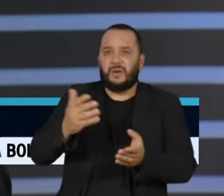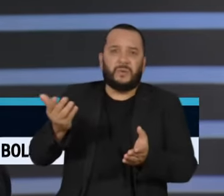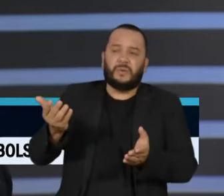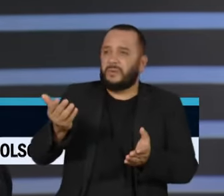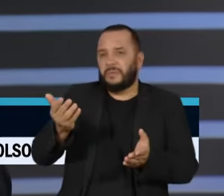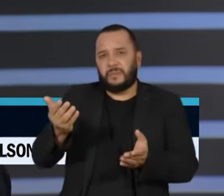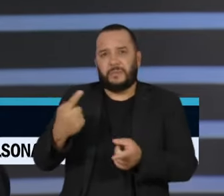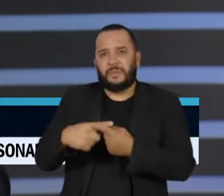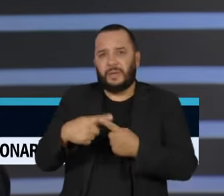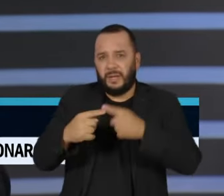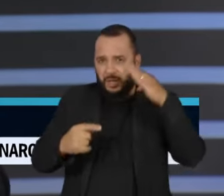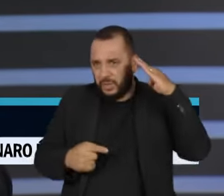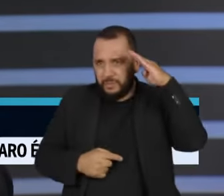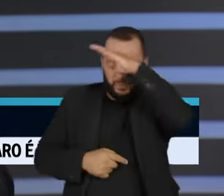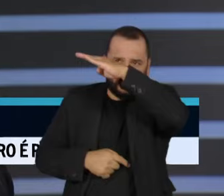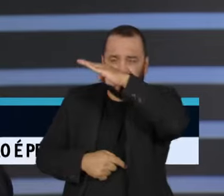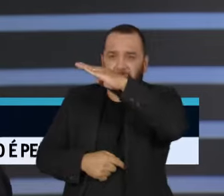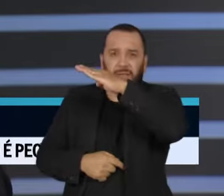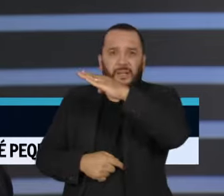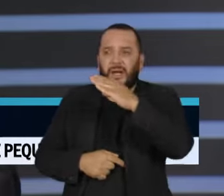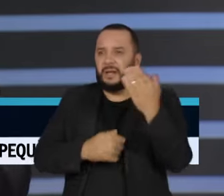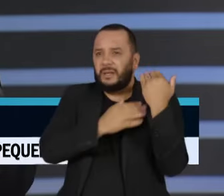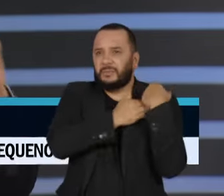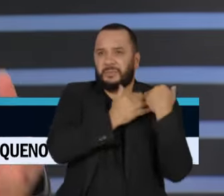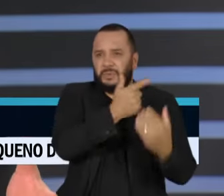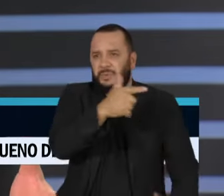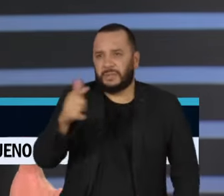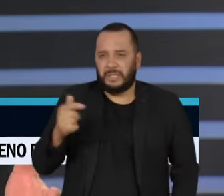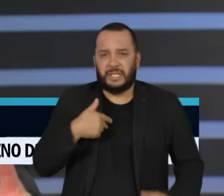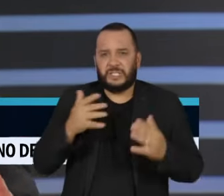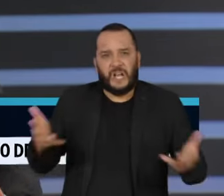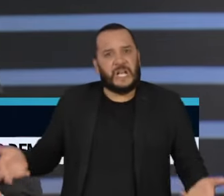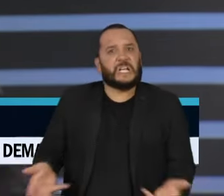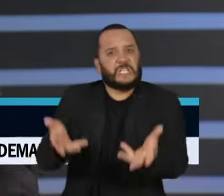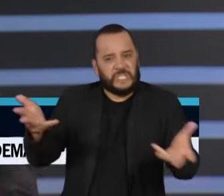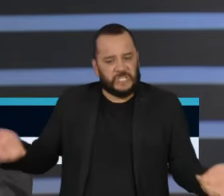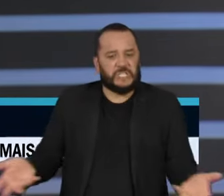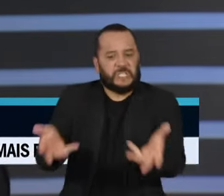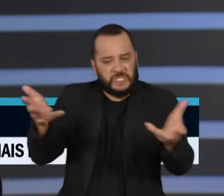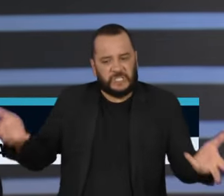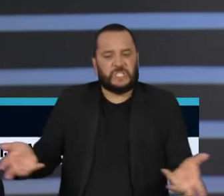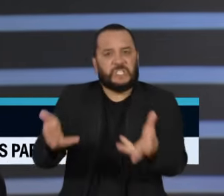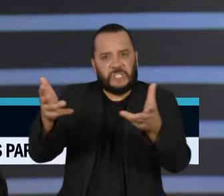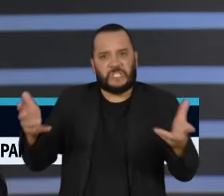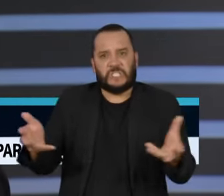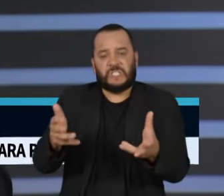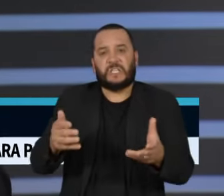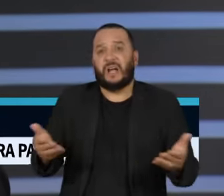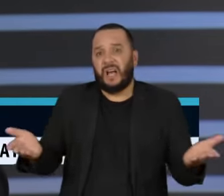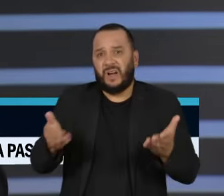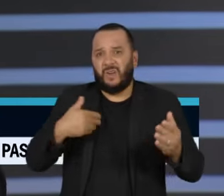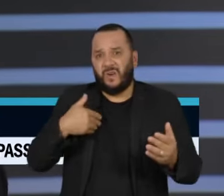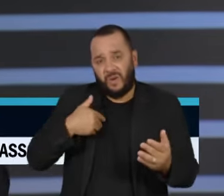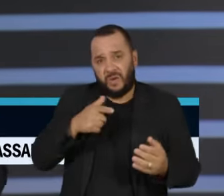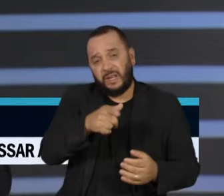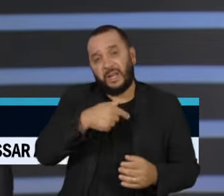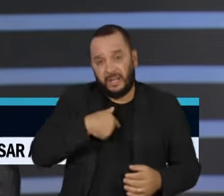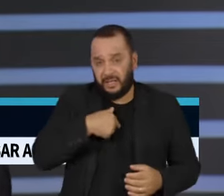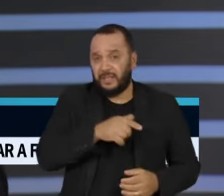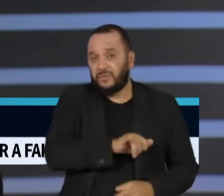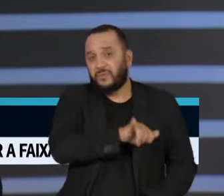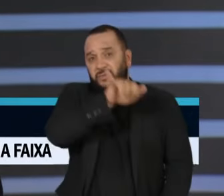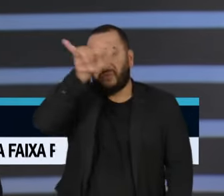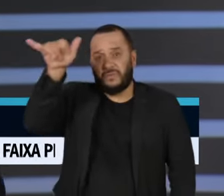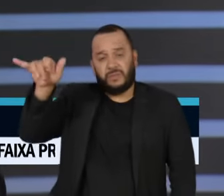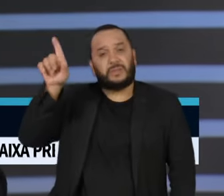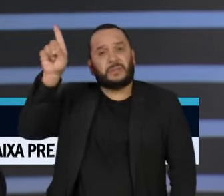questão, de um presidente que, de forma irresponsável, coloca fogo no parquinho e agora vai abraçar o Mickey e o Pateta porque ele está indo para Orlando e não